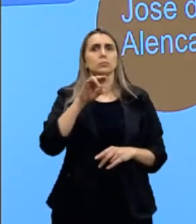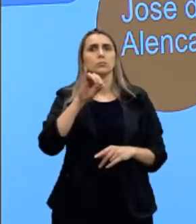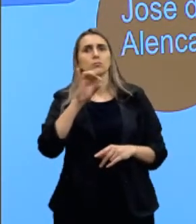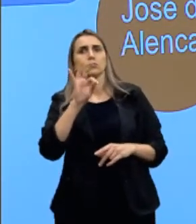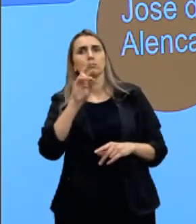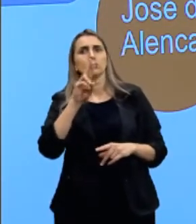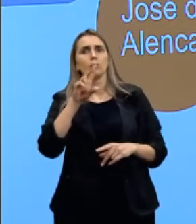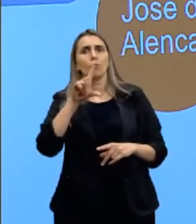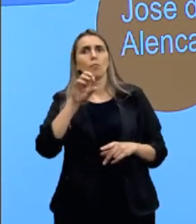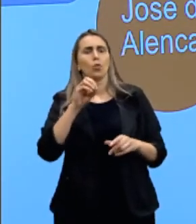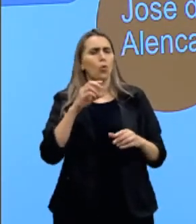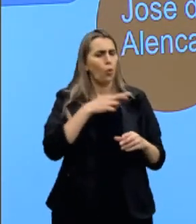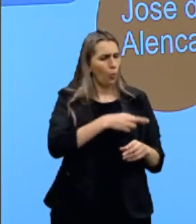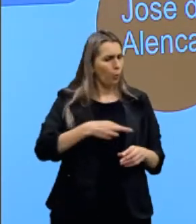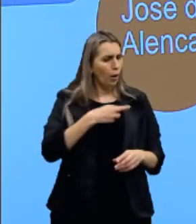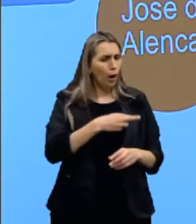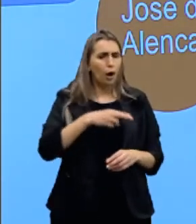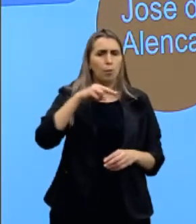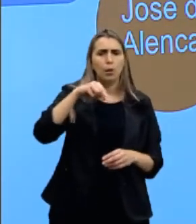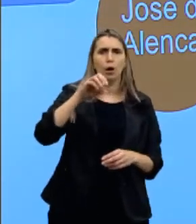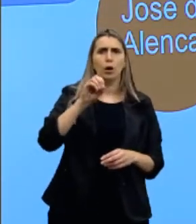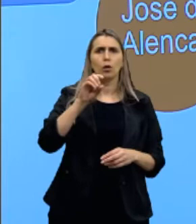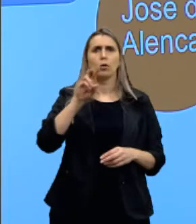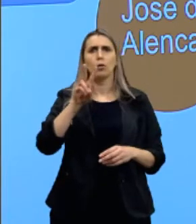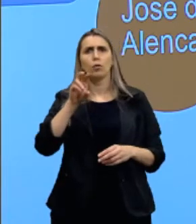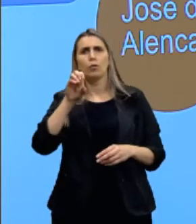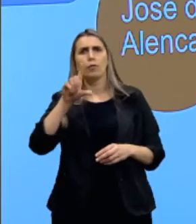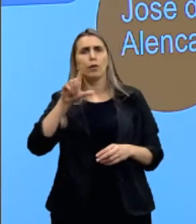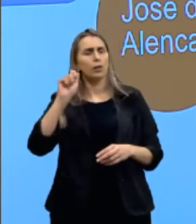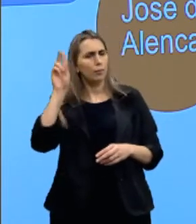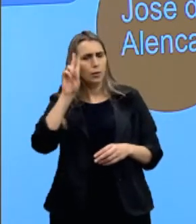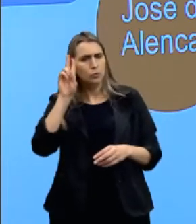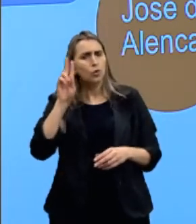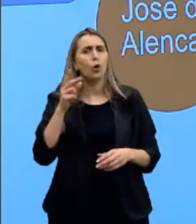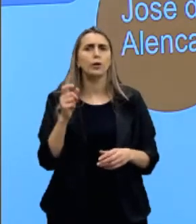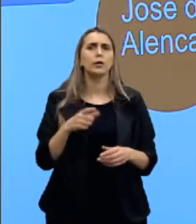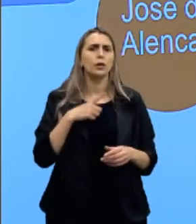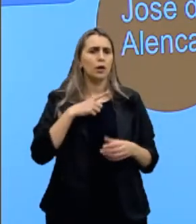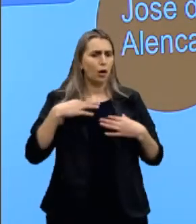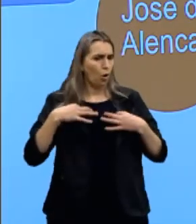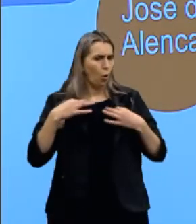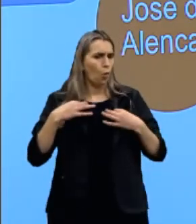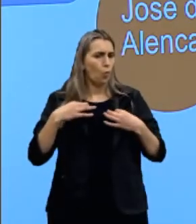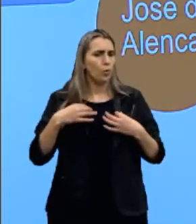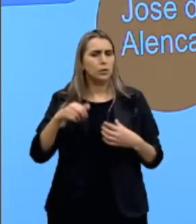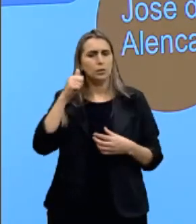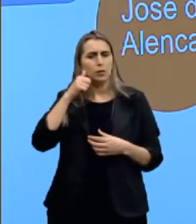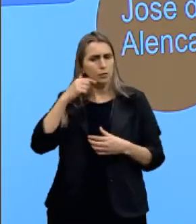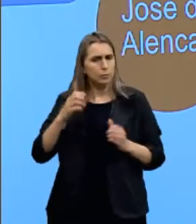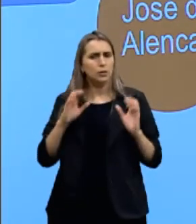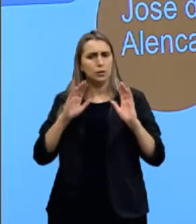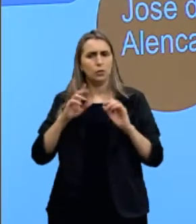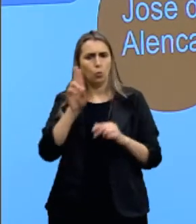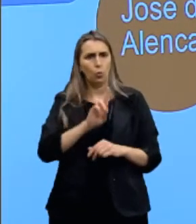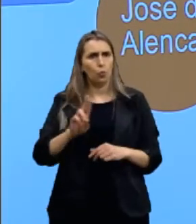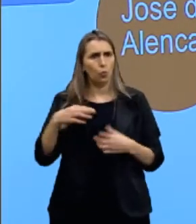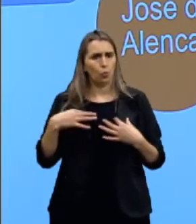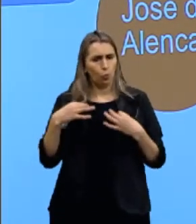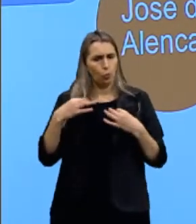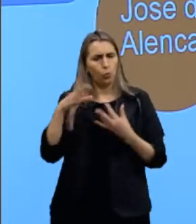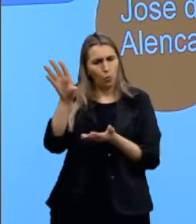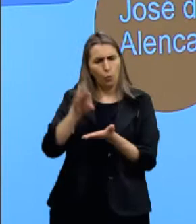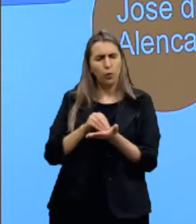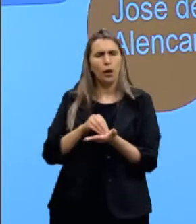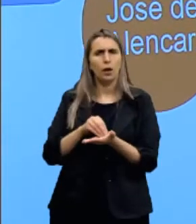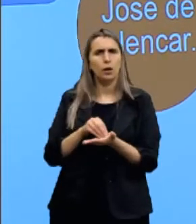começa acompanhar e isso era uma novela que a roupa que a personagem principal vestir as mulheres queriam vestir também então acho